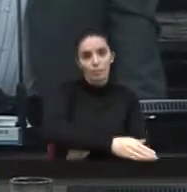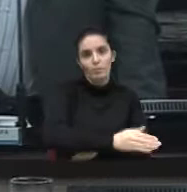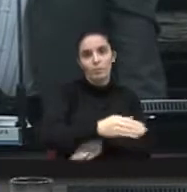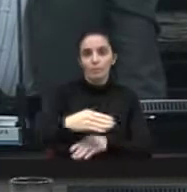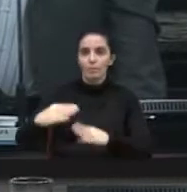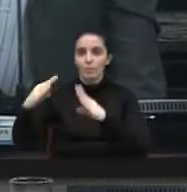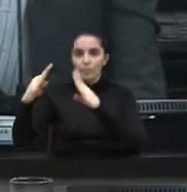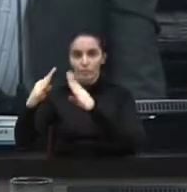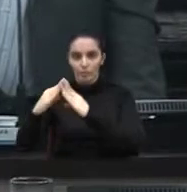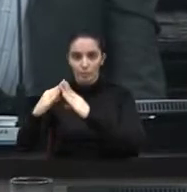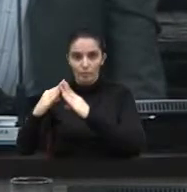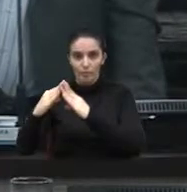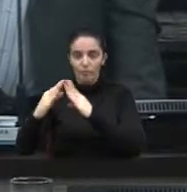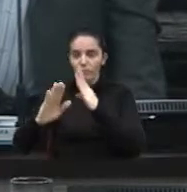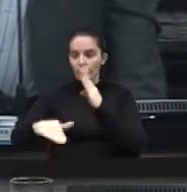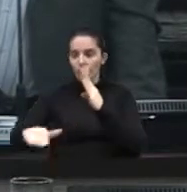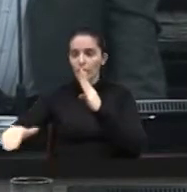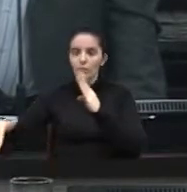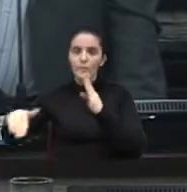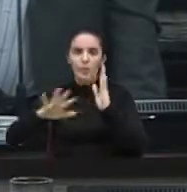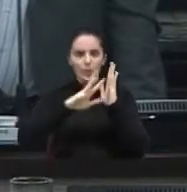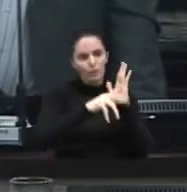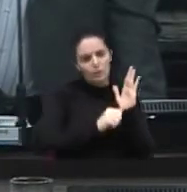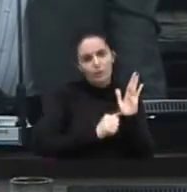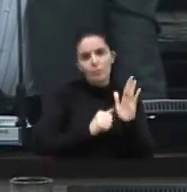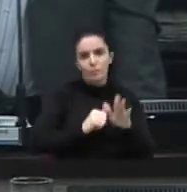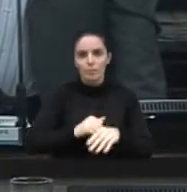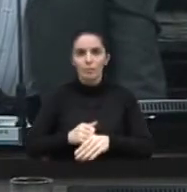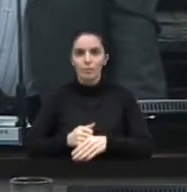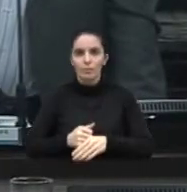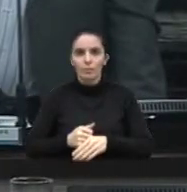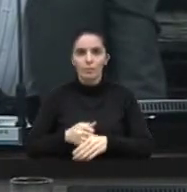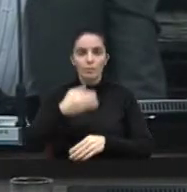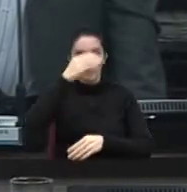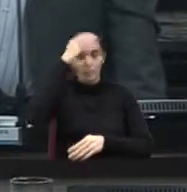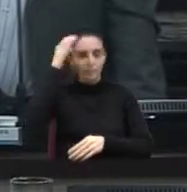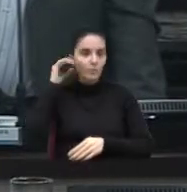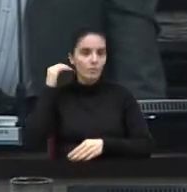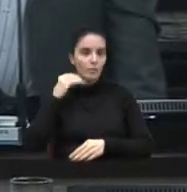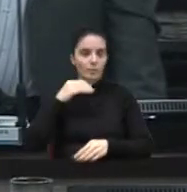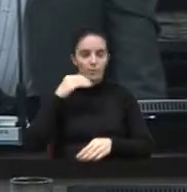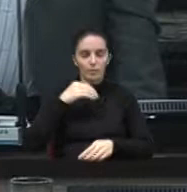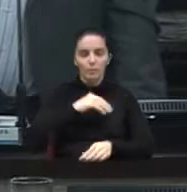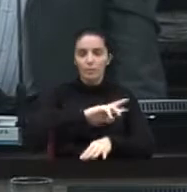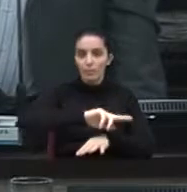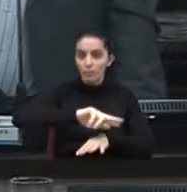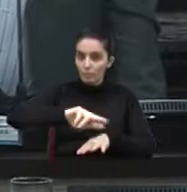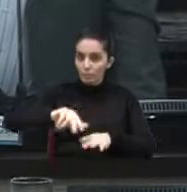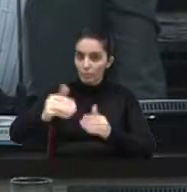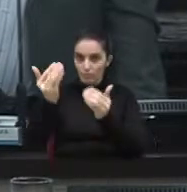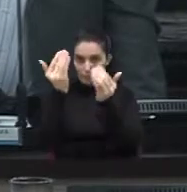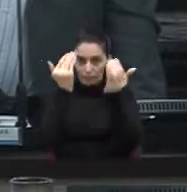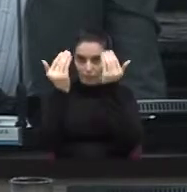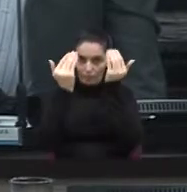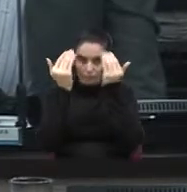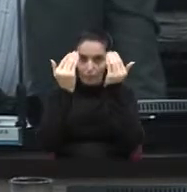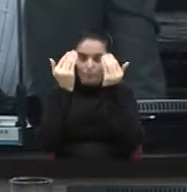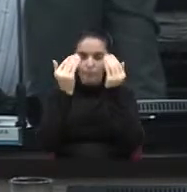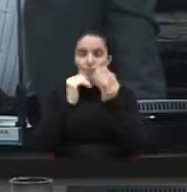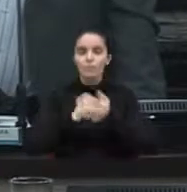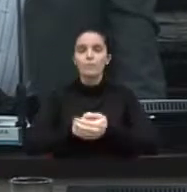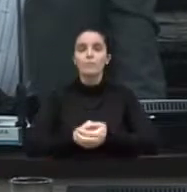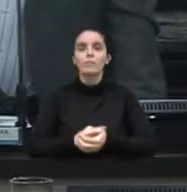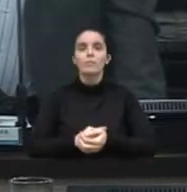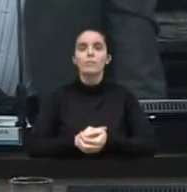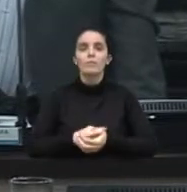Fundação Casa, eu passei por uma série de psicólogos e assistente social, porque recentemente, na época que eu fui dar aula lá, eu tinha passado